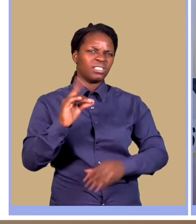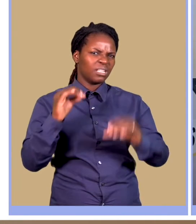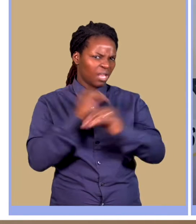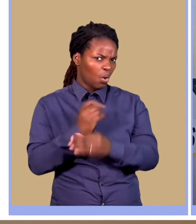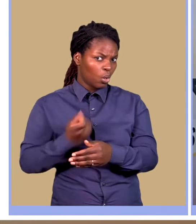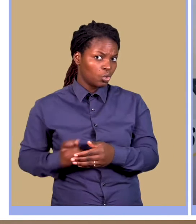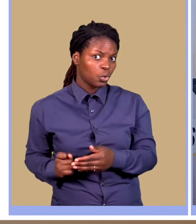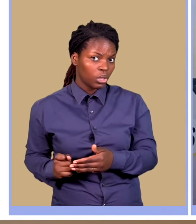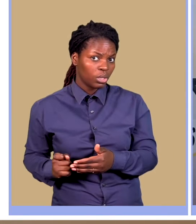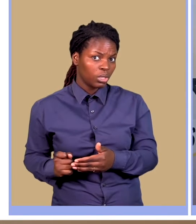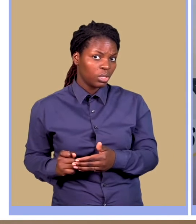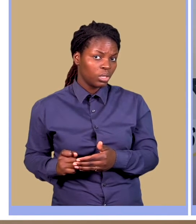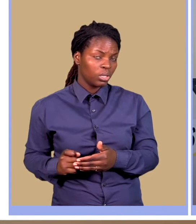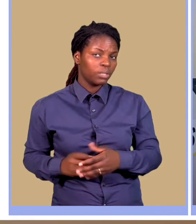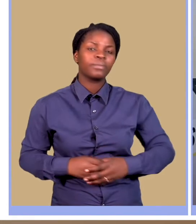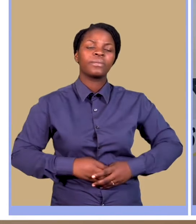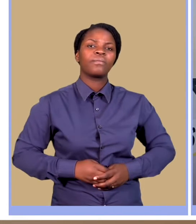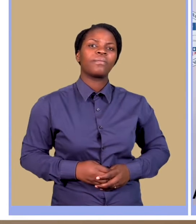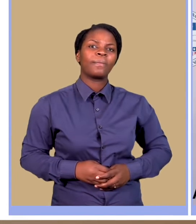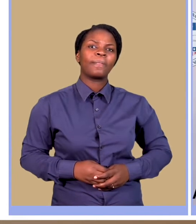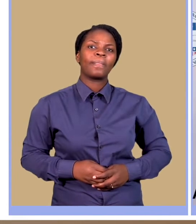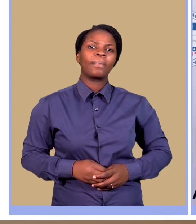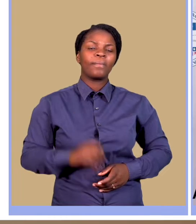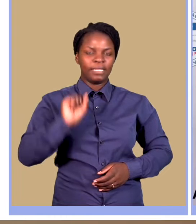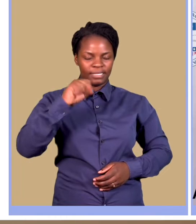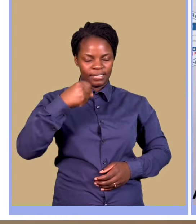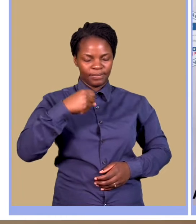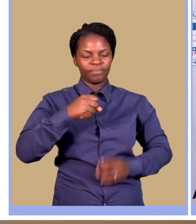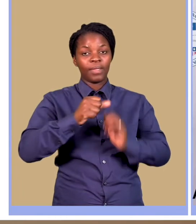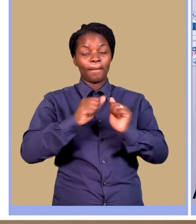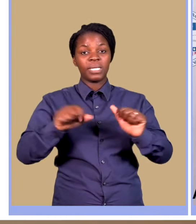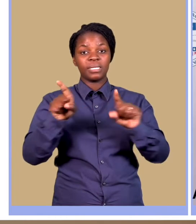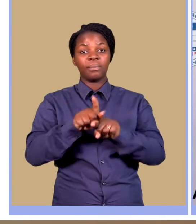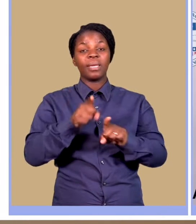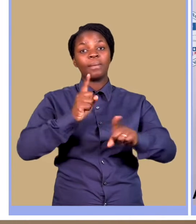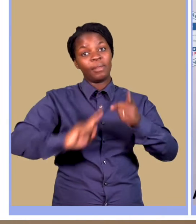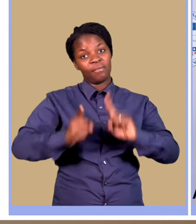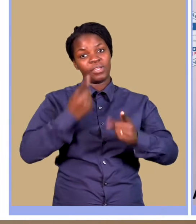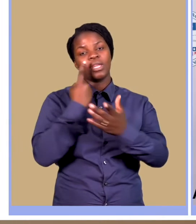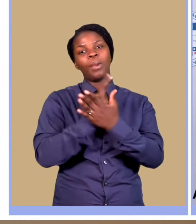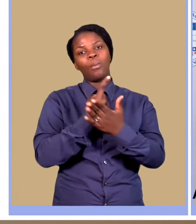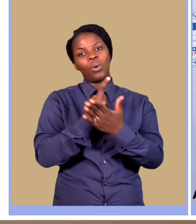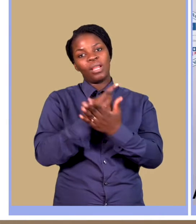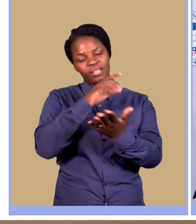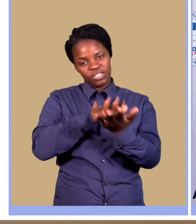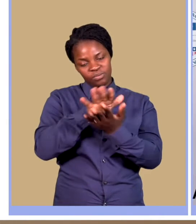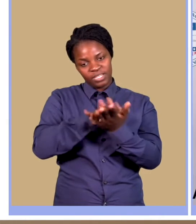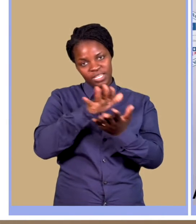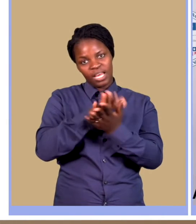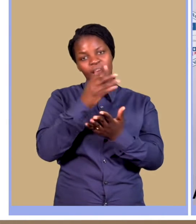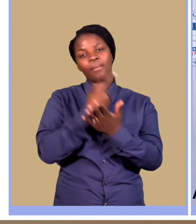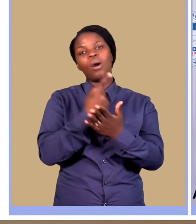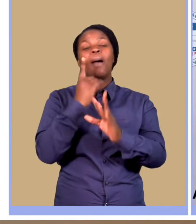muito importante também fazerem parte dessas palestras, porque as crianças captam melhor